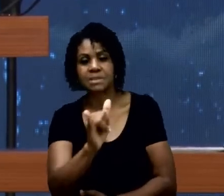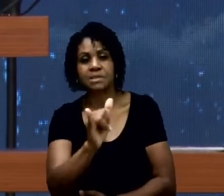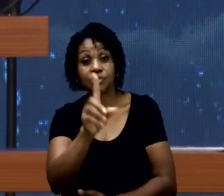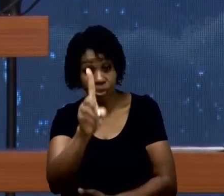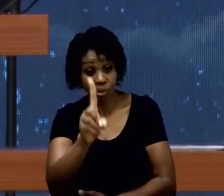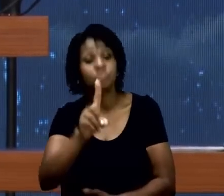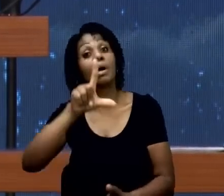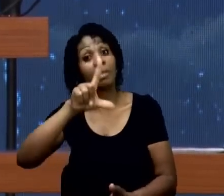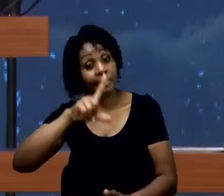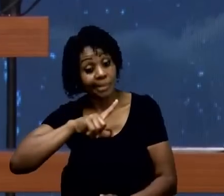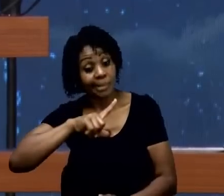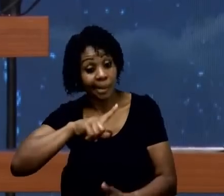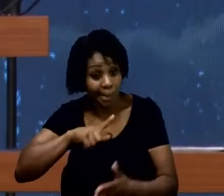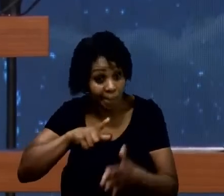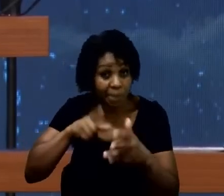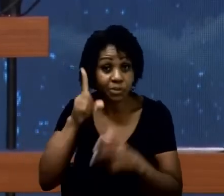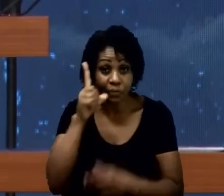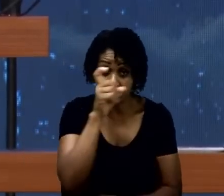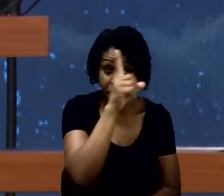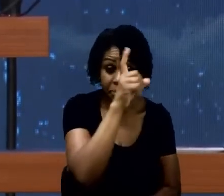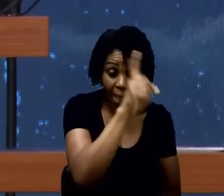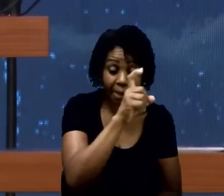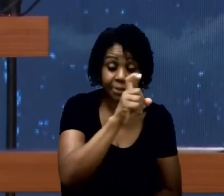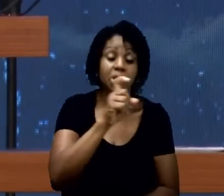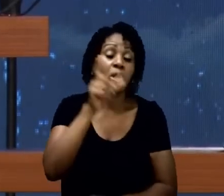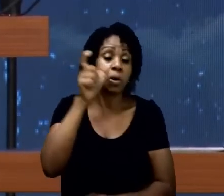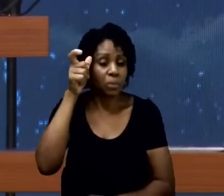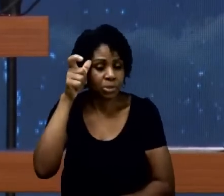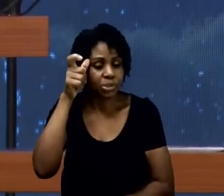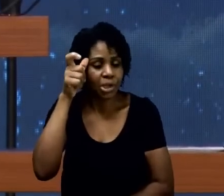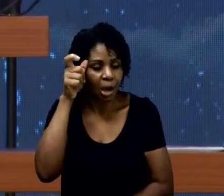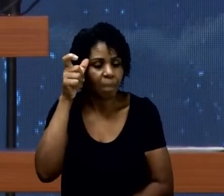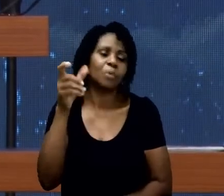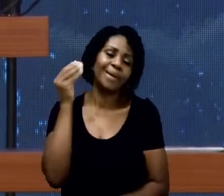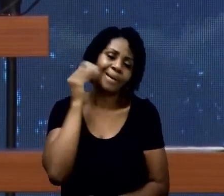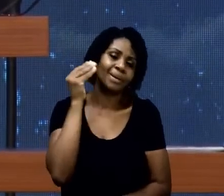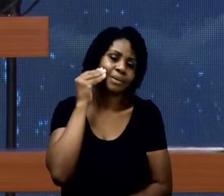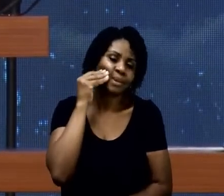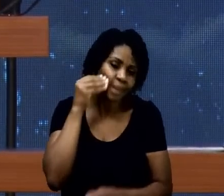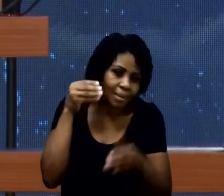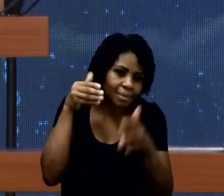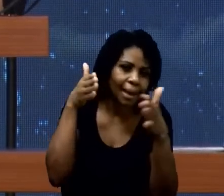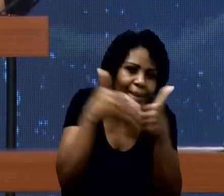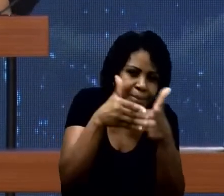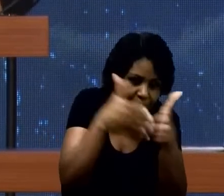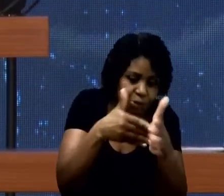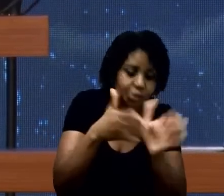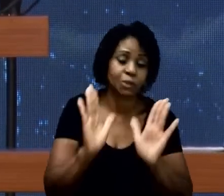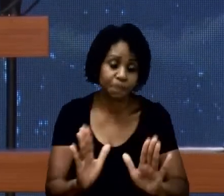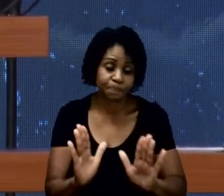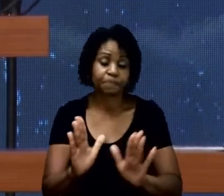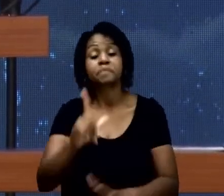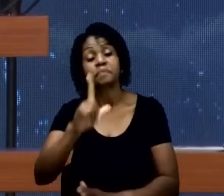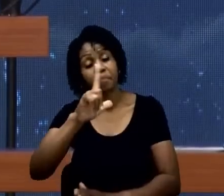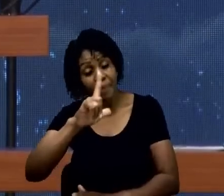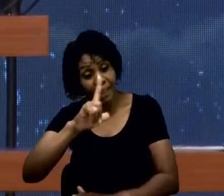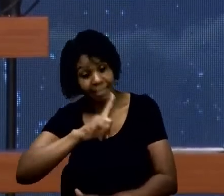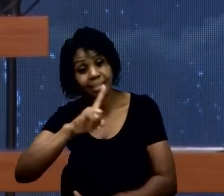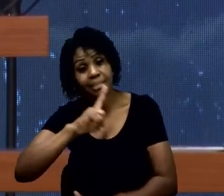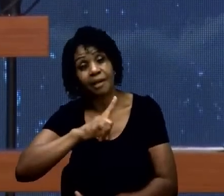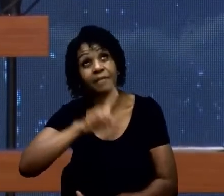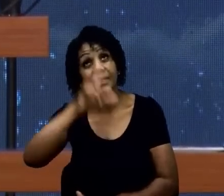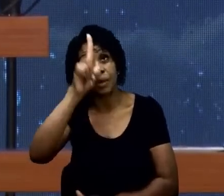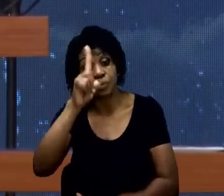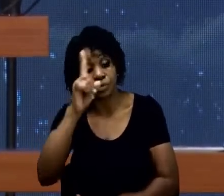resistência das trevas. Mas Jesus, olha, moleza, ele está vindo, ele dissipa essa resistência. Ele falou para os